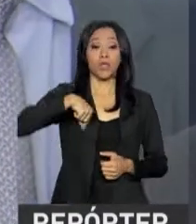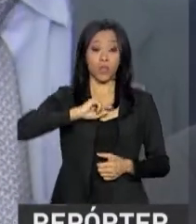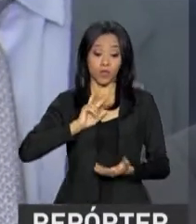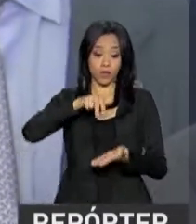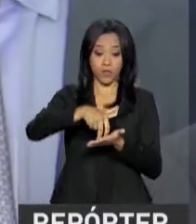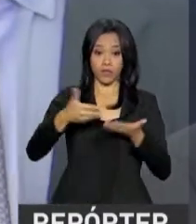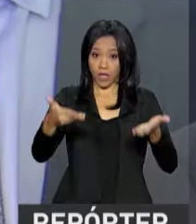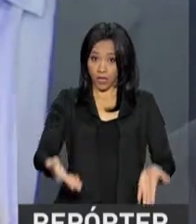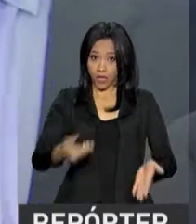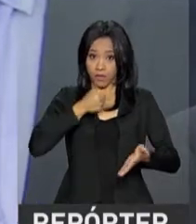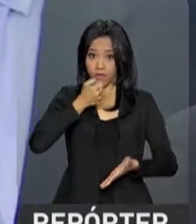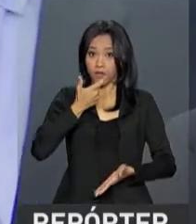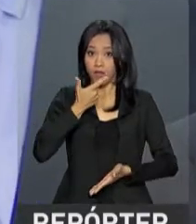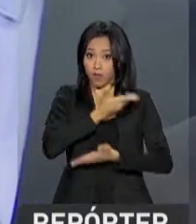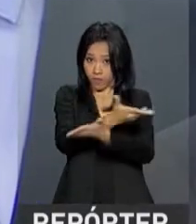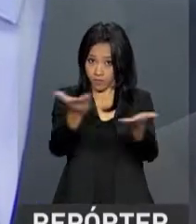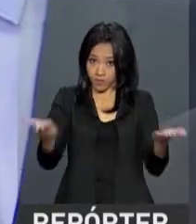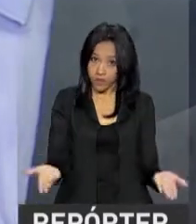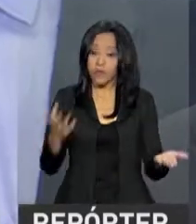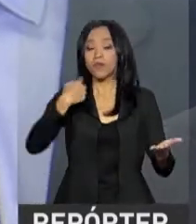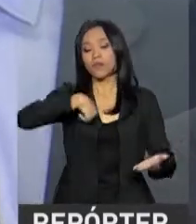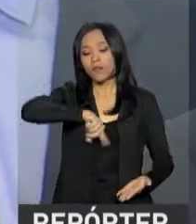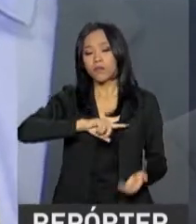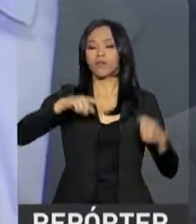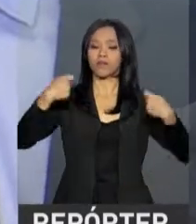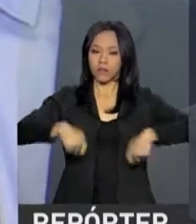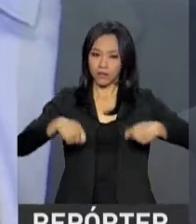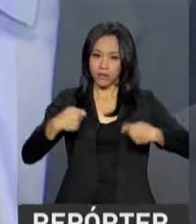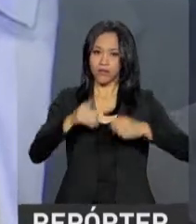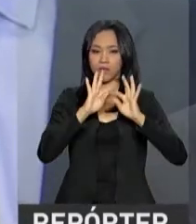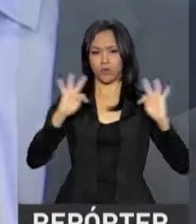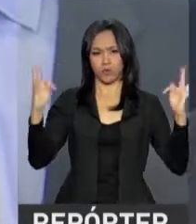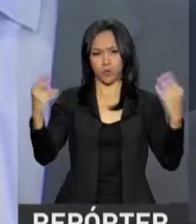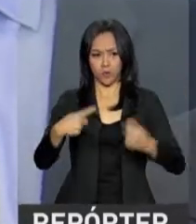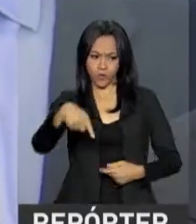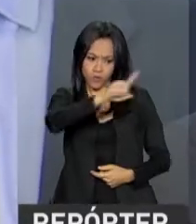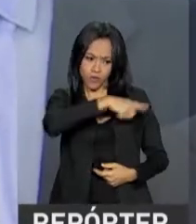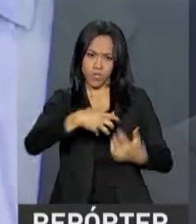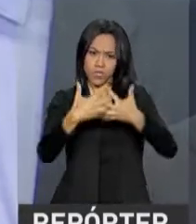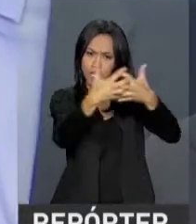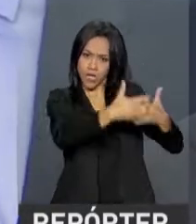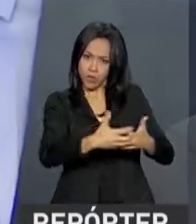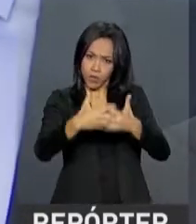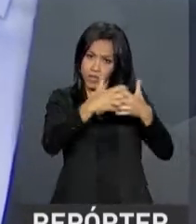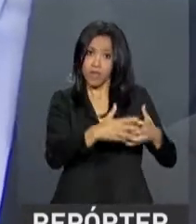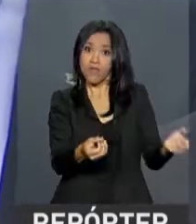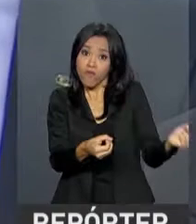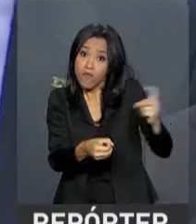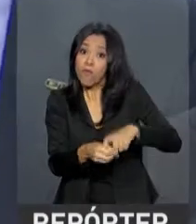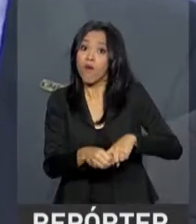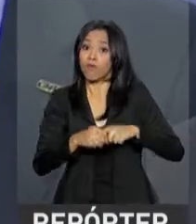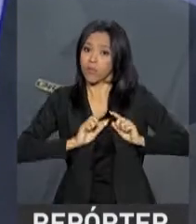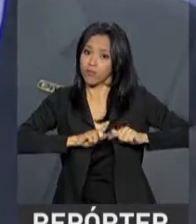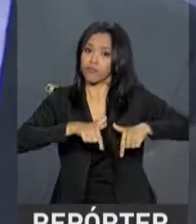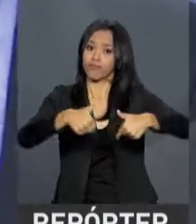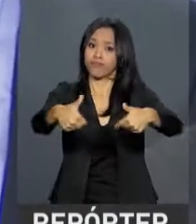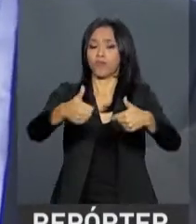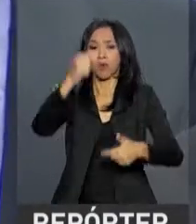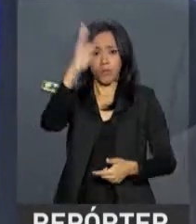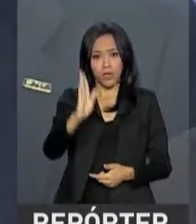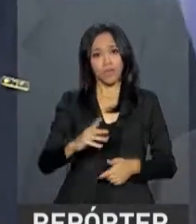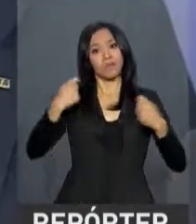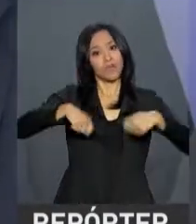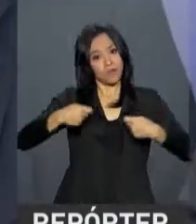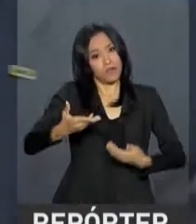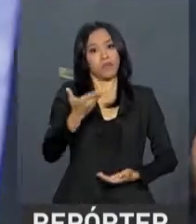dizer humildemente: nós precisamos que todos vocês, caminhoneiros, retomem a atividade. O Brasil precisa